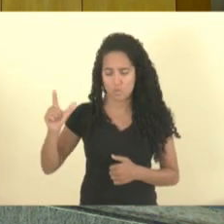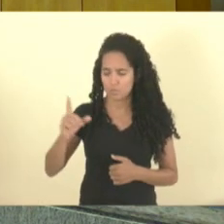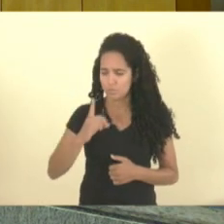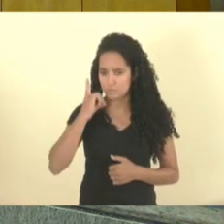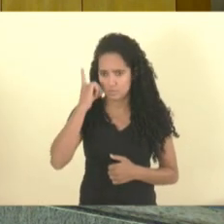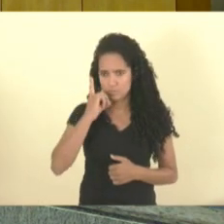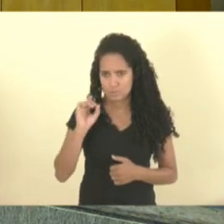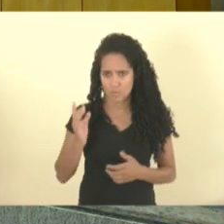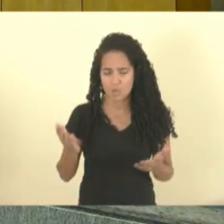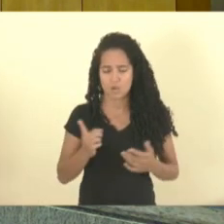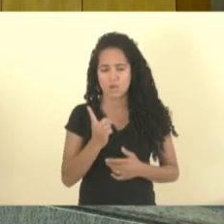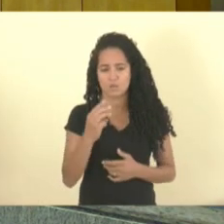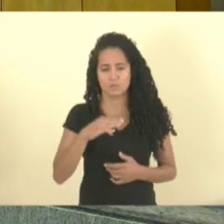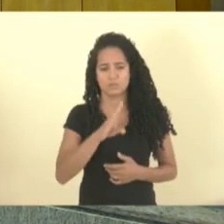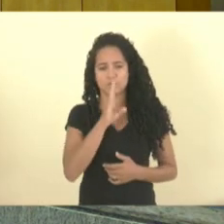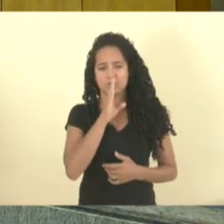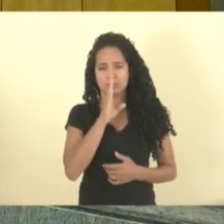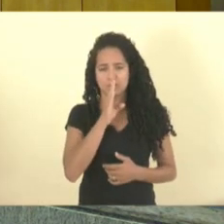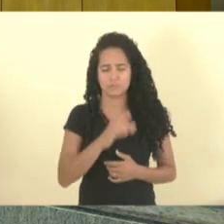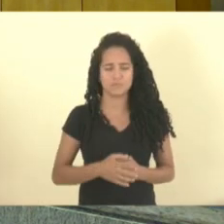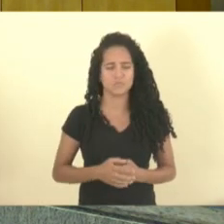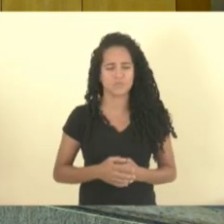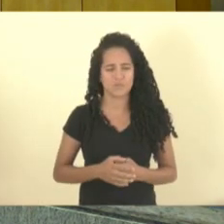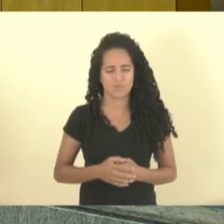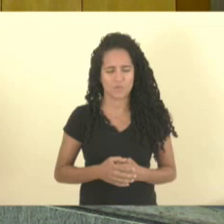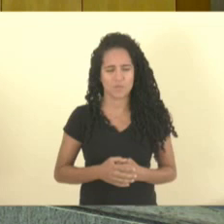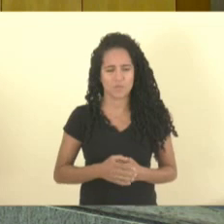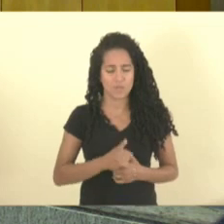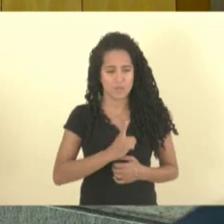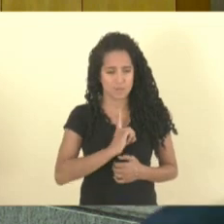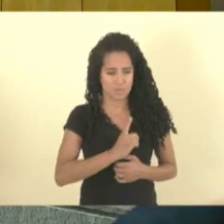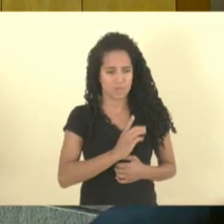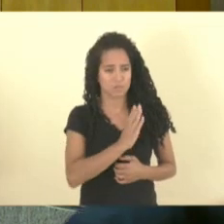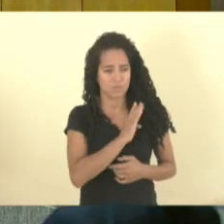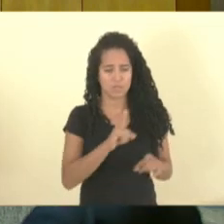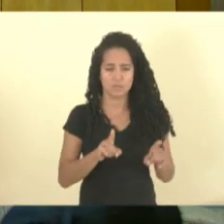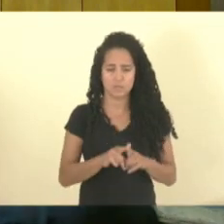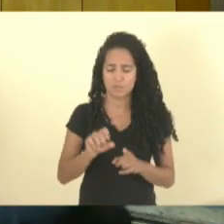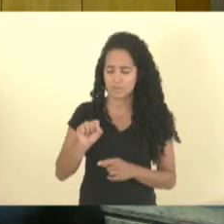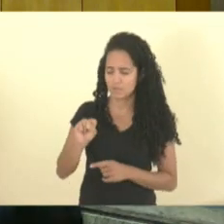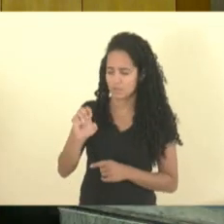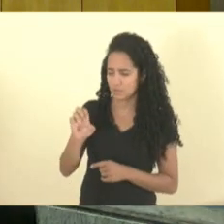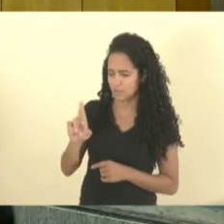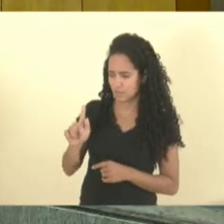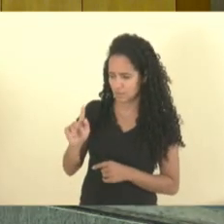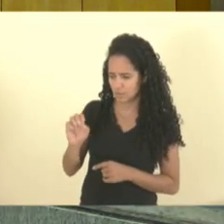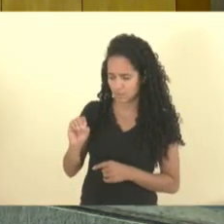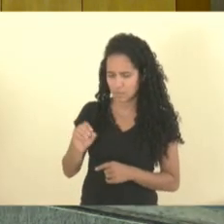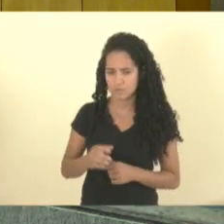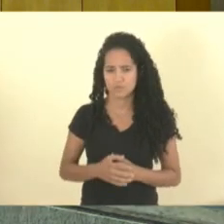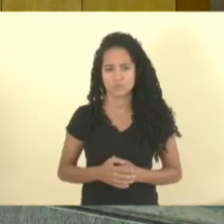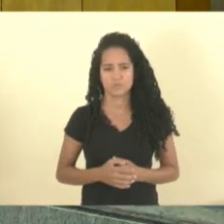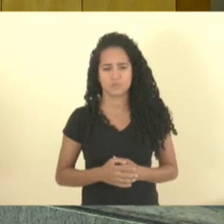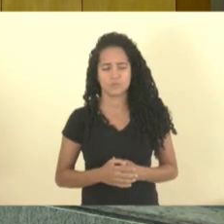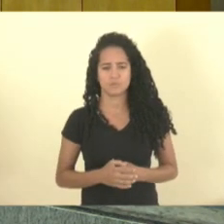façamos um minuto de silêncio. Solicitação do deputado Danilo Baense, delegado Danilo, e o deputado Sérgio Meneghelli.